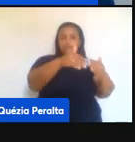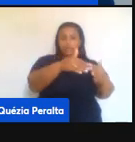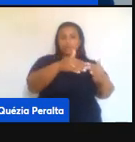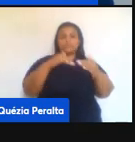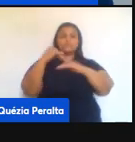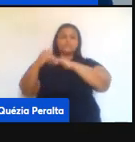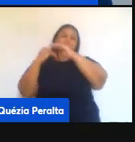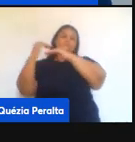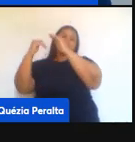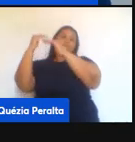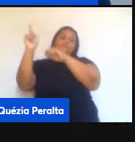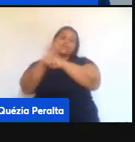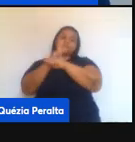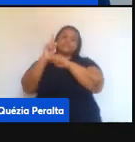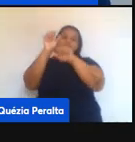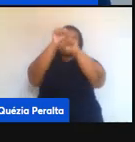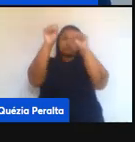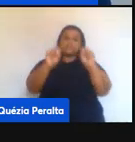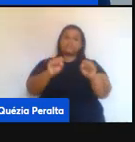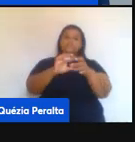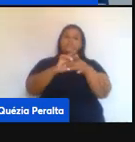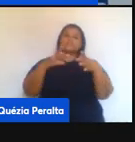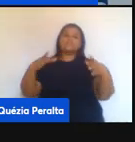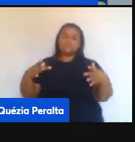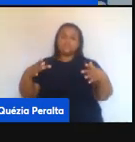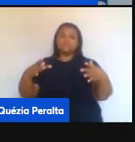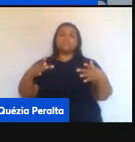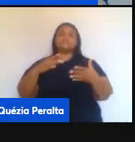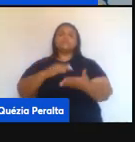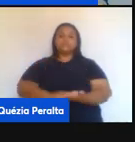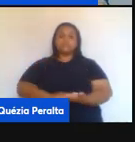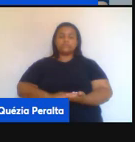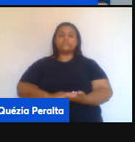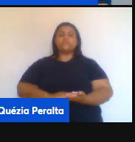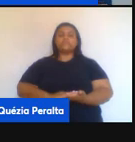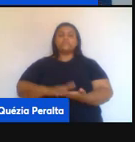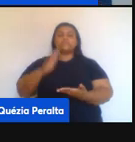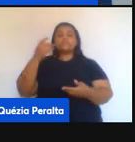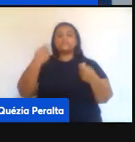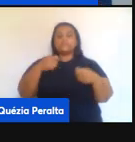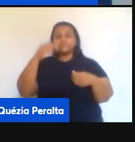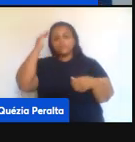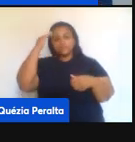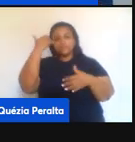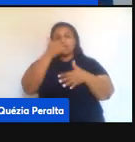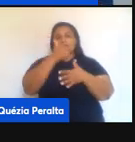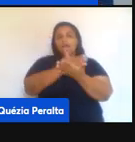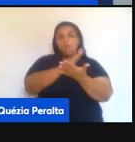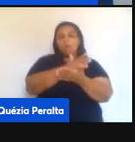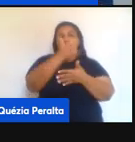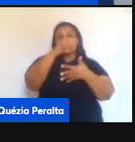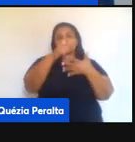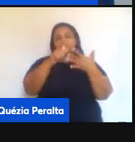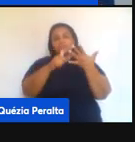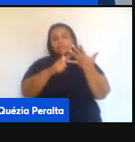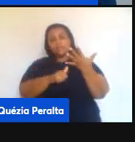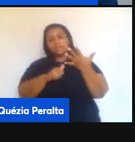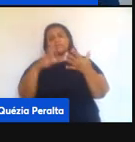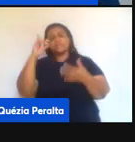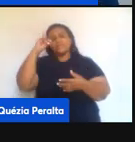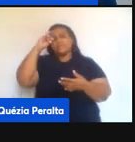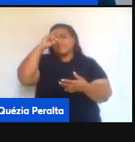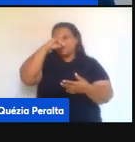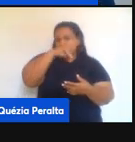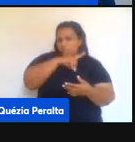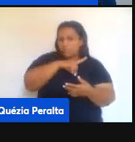para podermos continuar lutando por essa utopia, nós temos que entender alguns dos fundamentos que muitas vezes dificultam